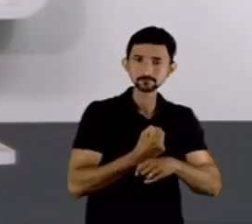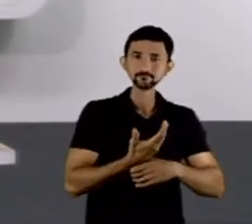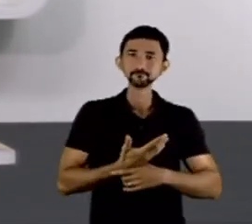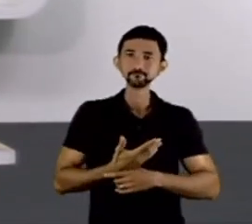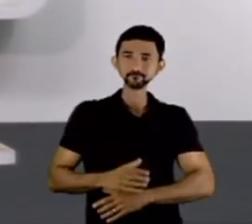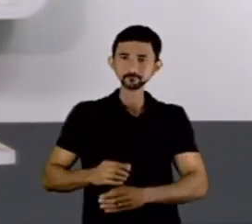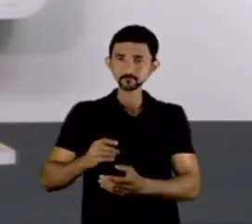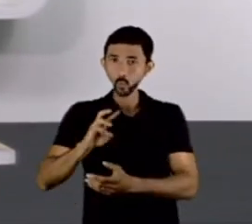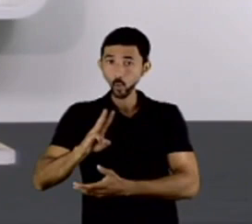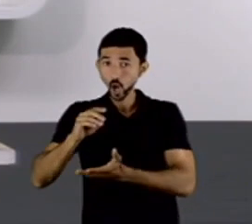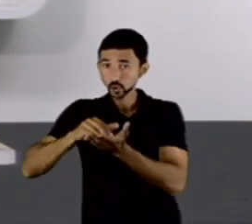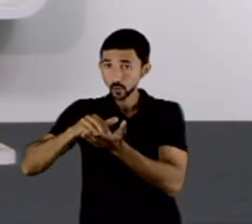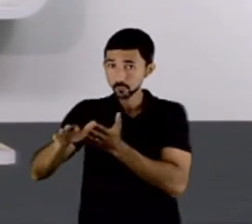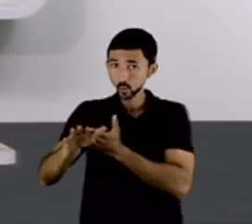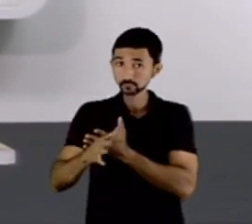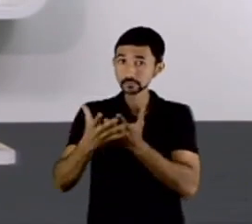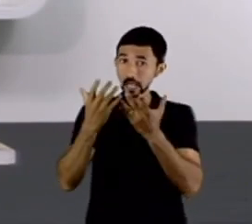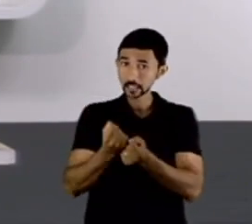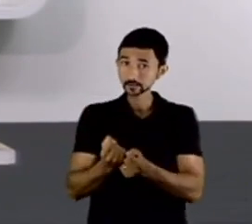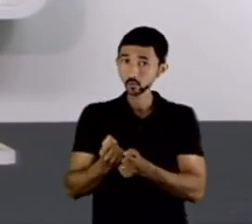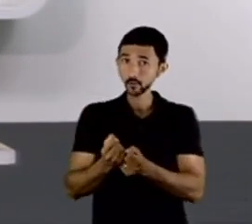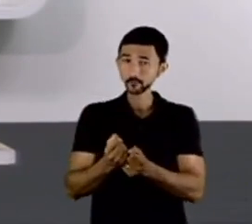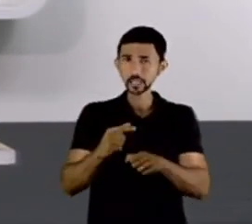Washington Luiz e assume provisoriamente.